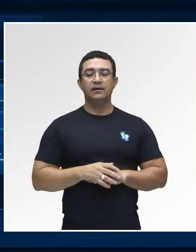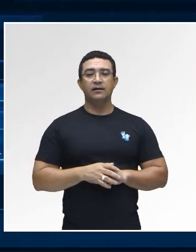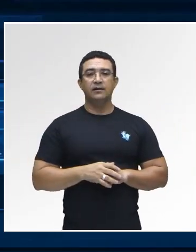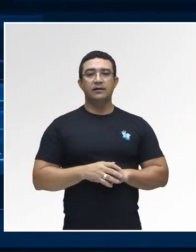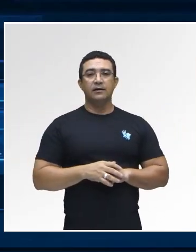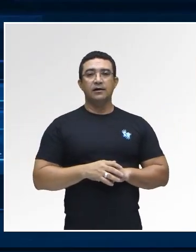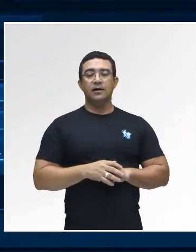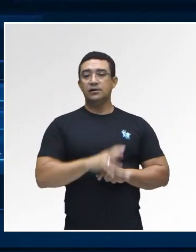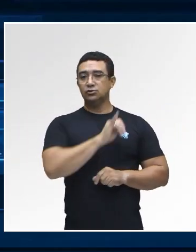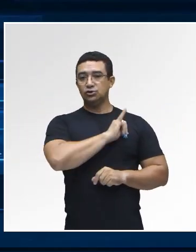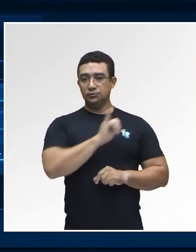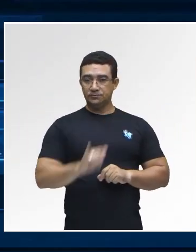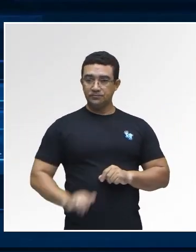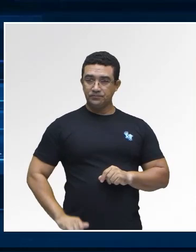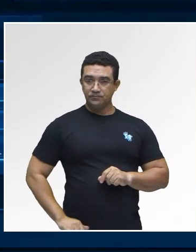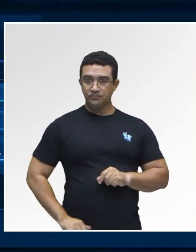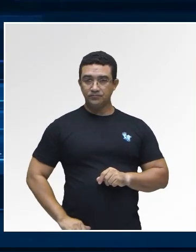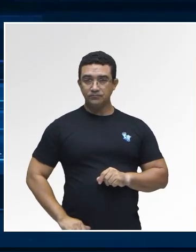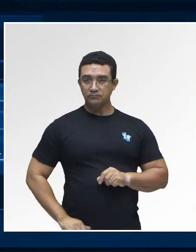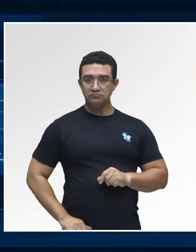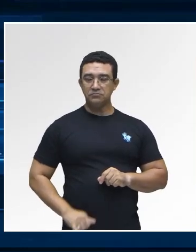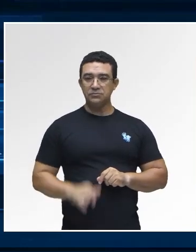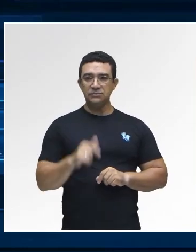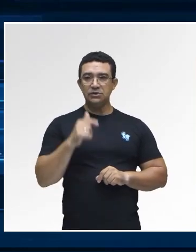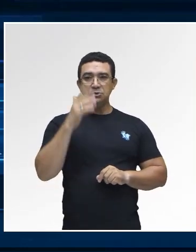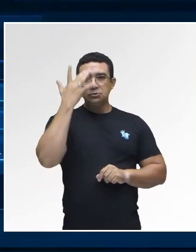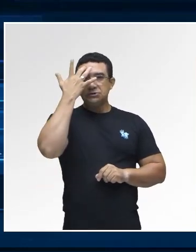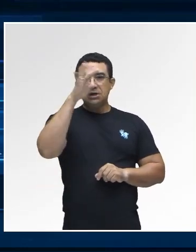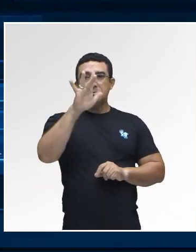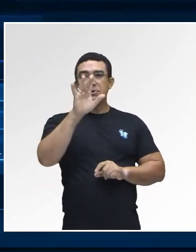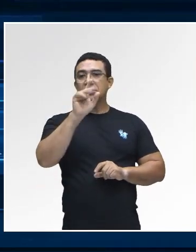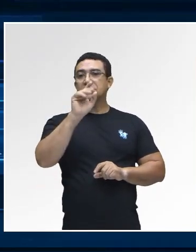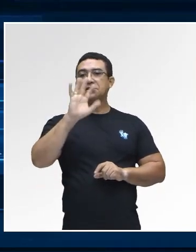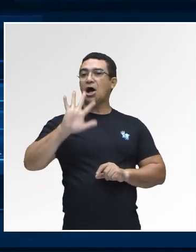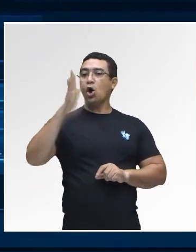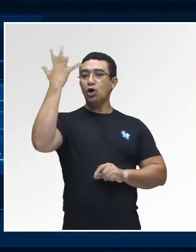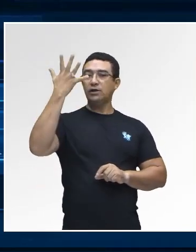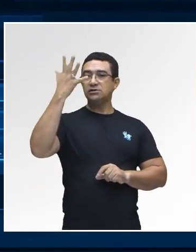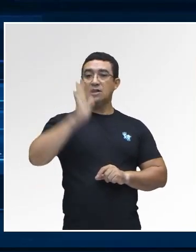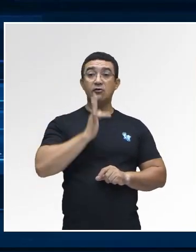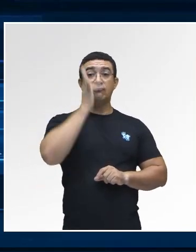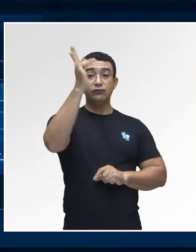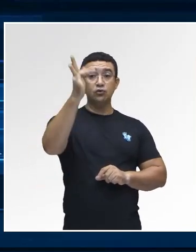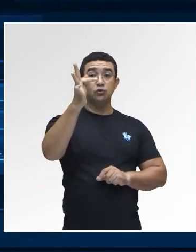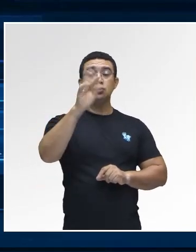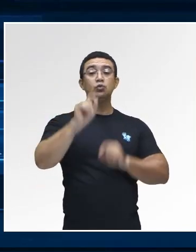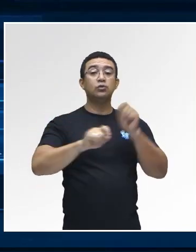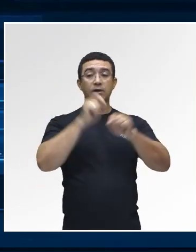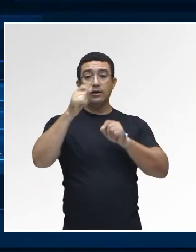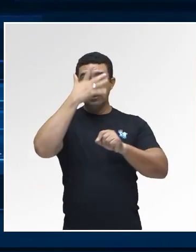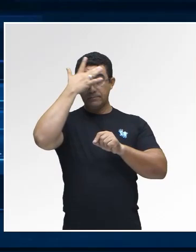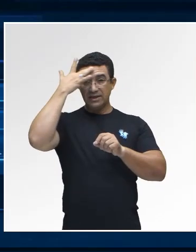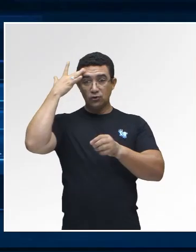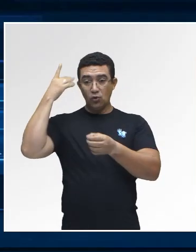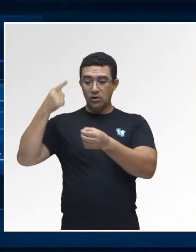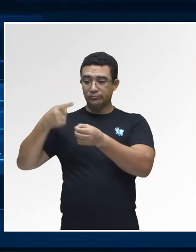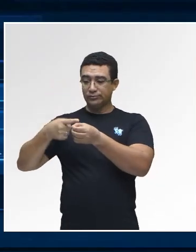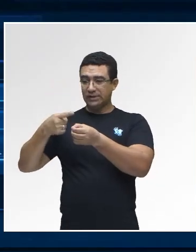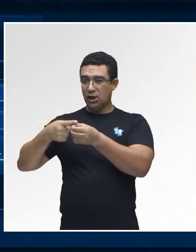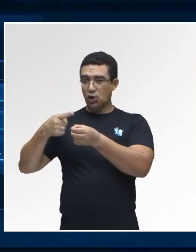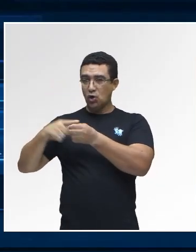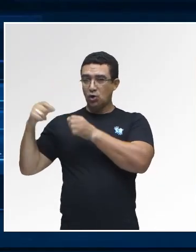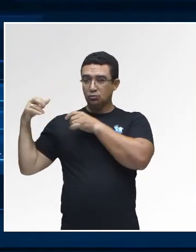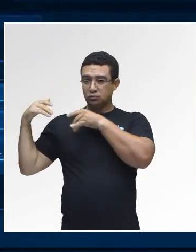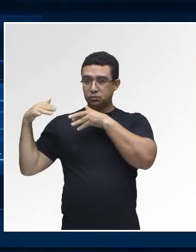não tinha noção da grandiosidade do que fosse acontecer. Então, esse êxodo, né, esse